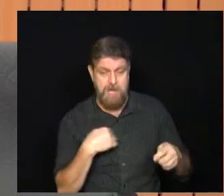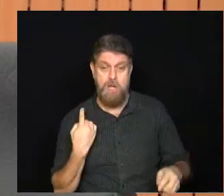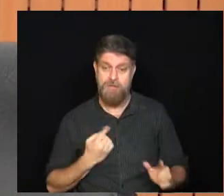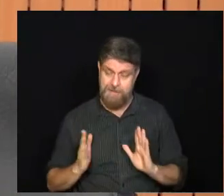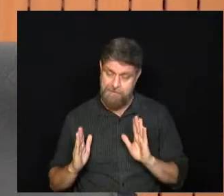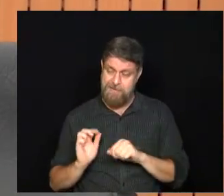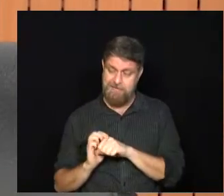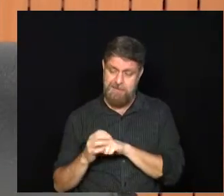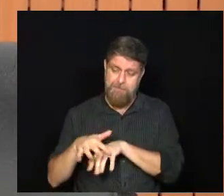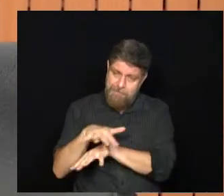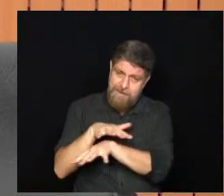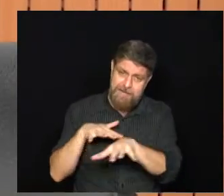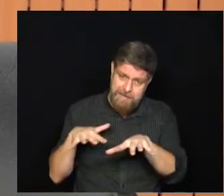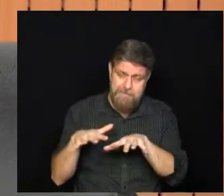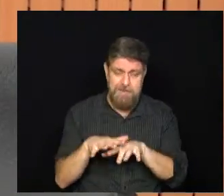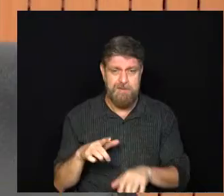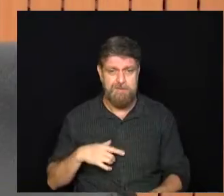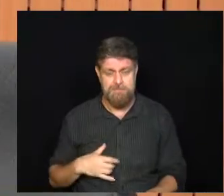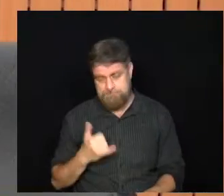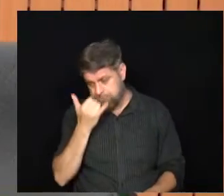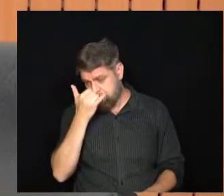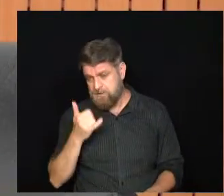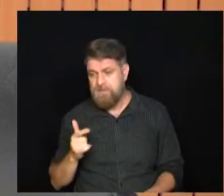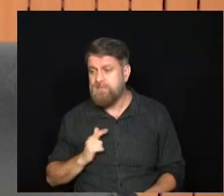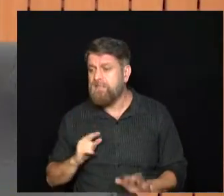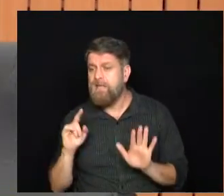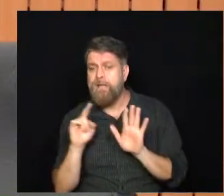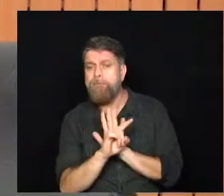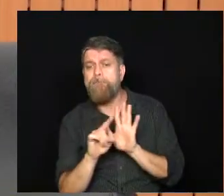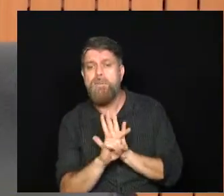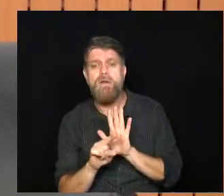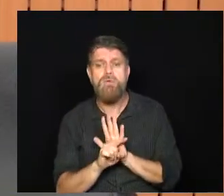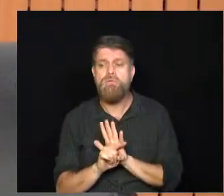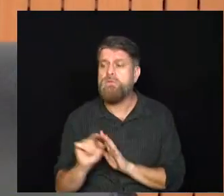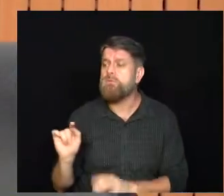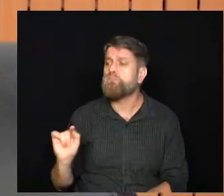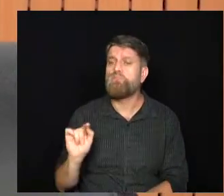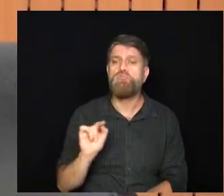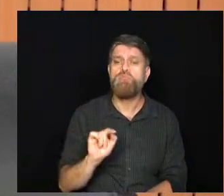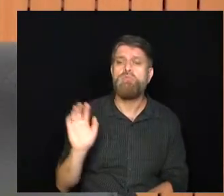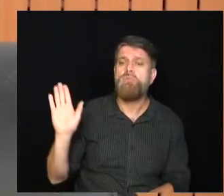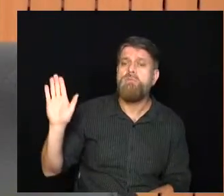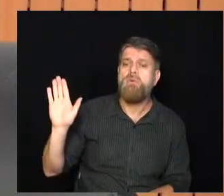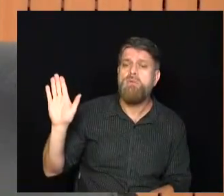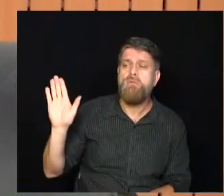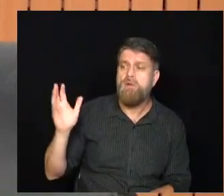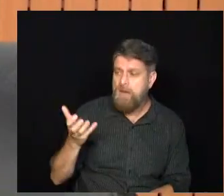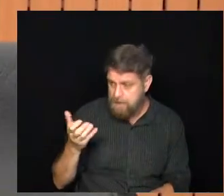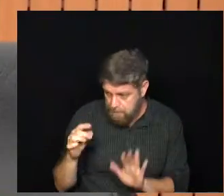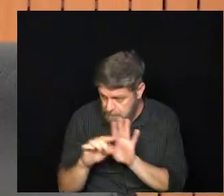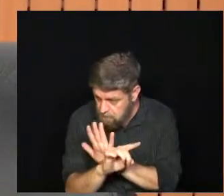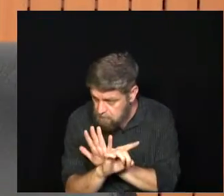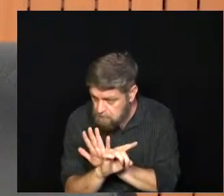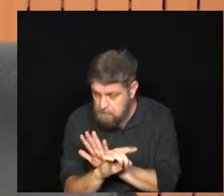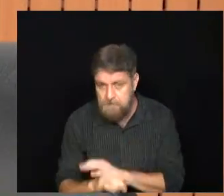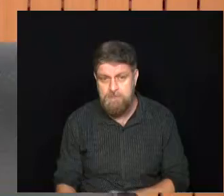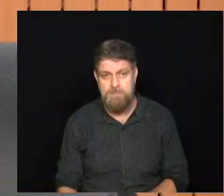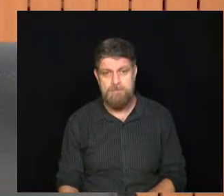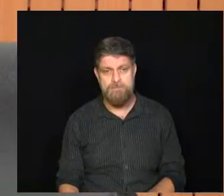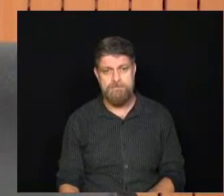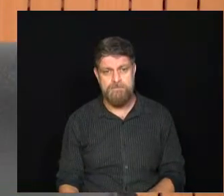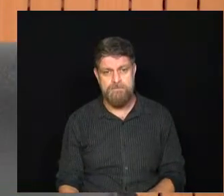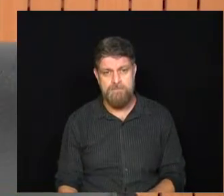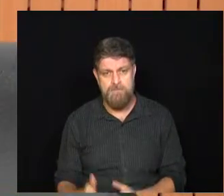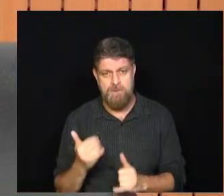passando. Então, não sei se tem mais alguma pergunta de algumas pessoas aqui, mas vamos dizer que já está